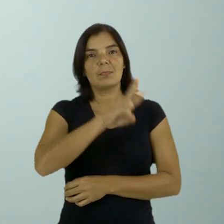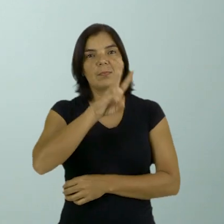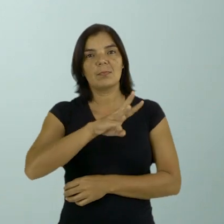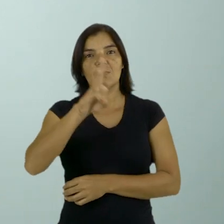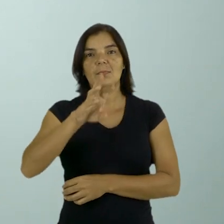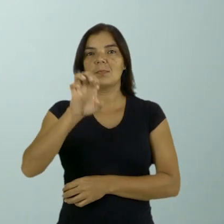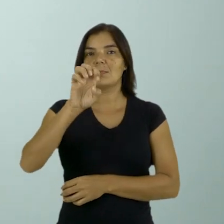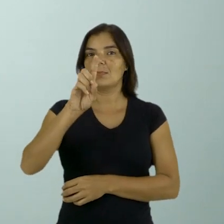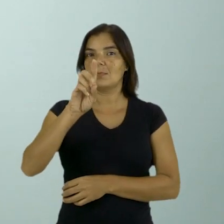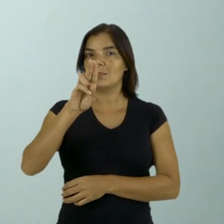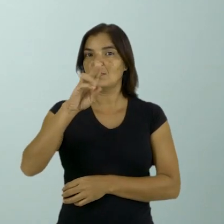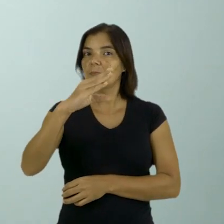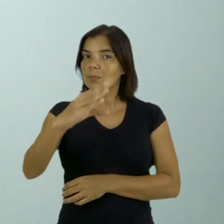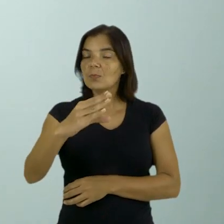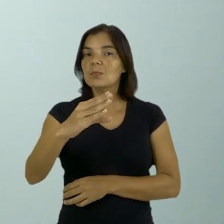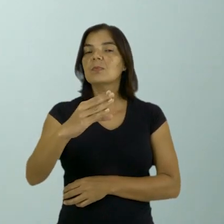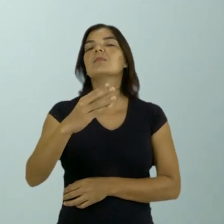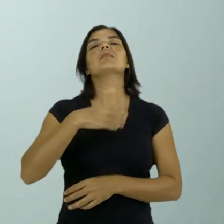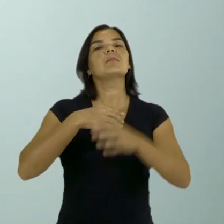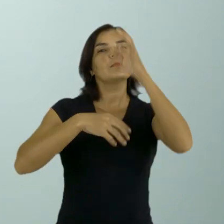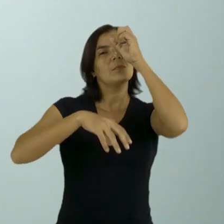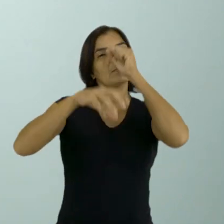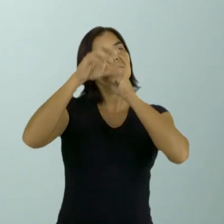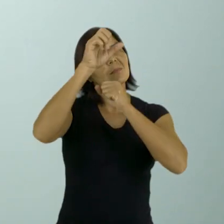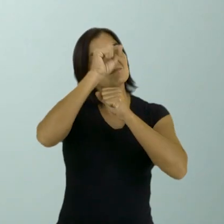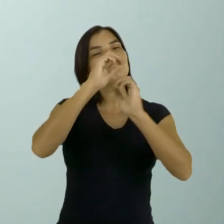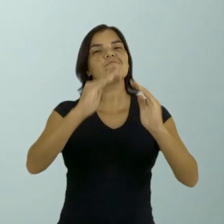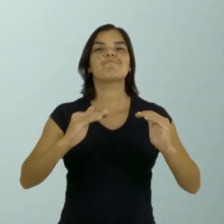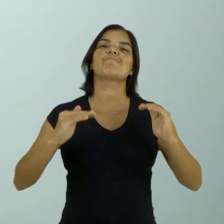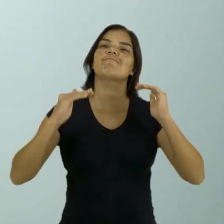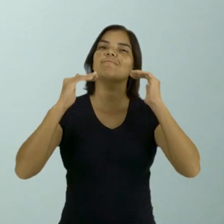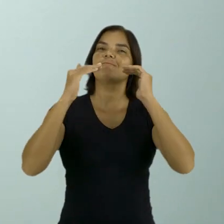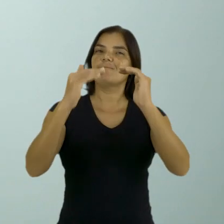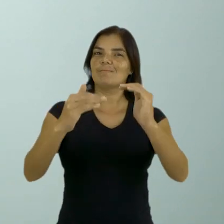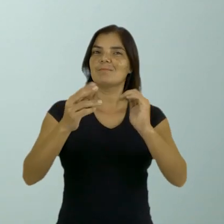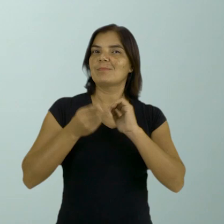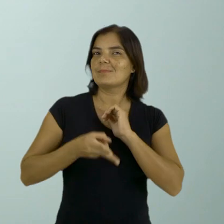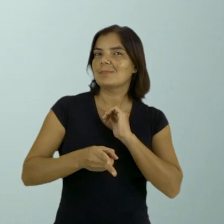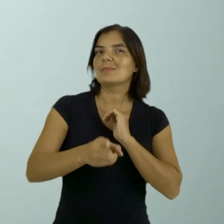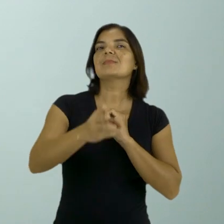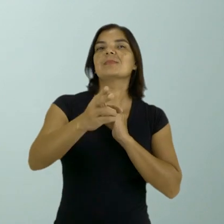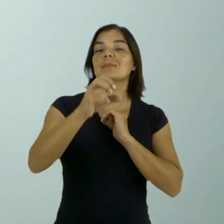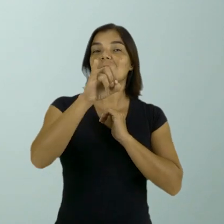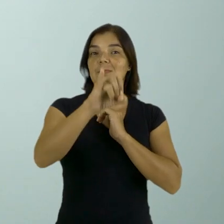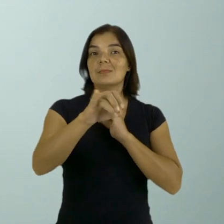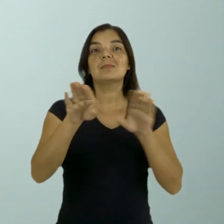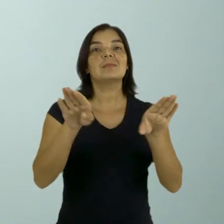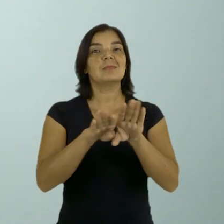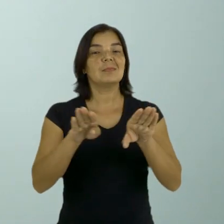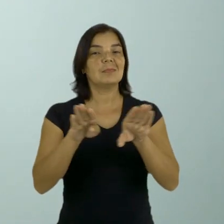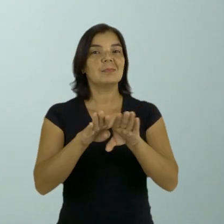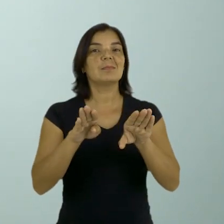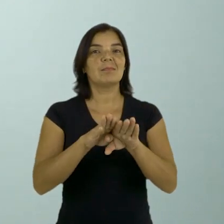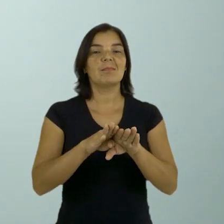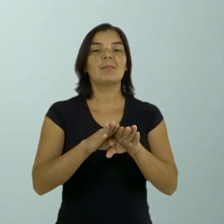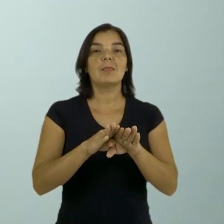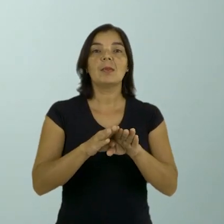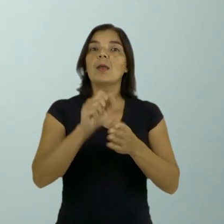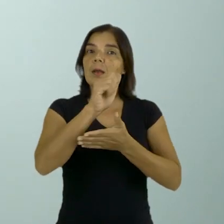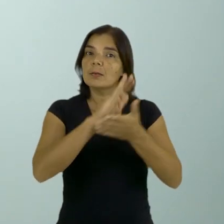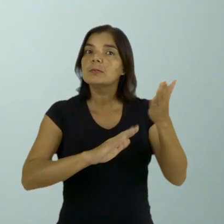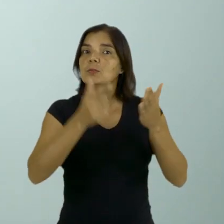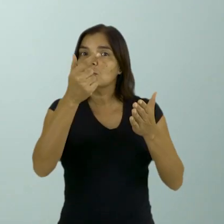o portal Eduque e aprenda um pouquinho mais sobre esse processo que é contínuo. Se você também quer fazer de novo